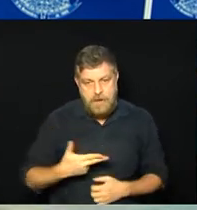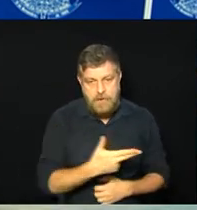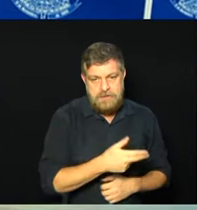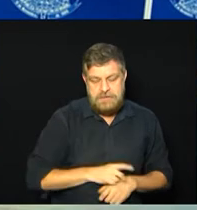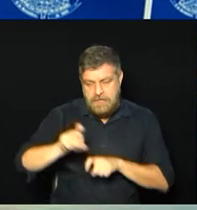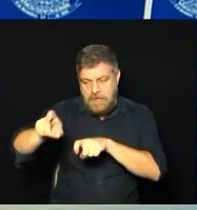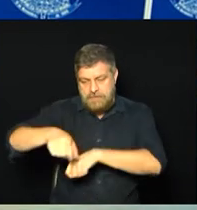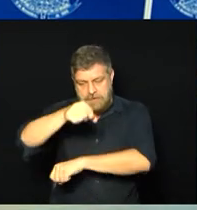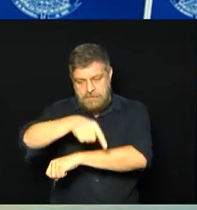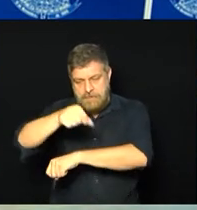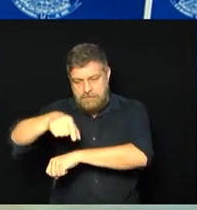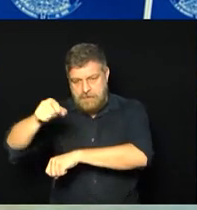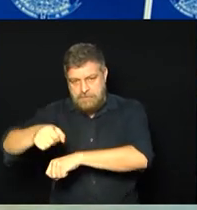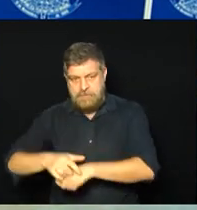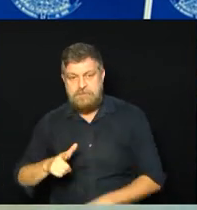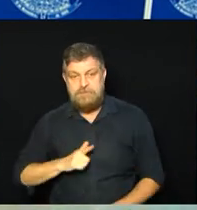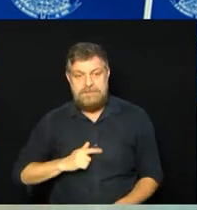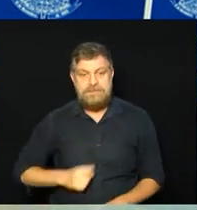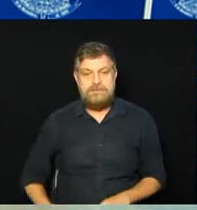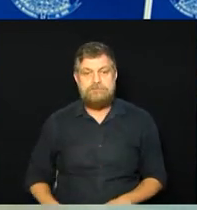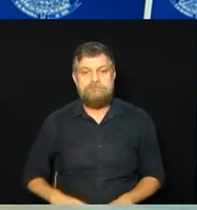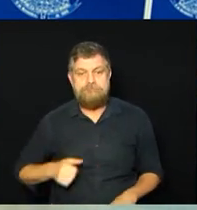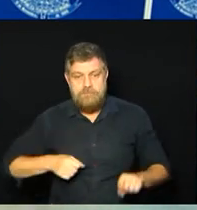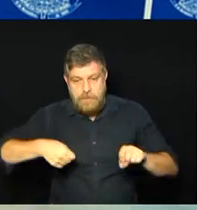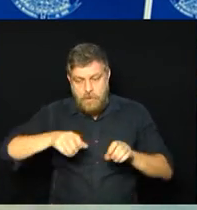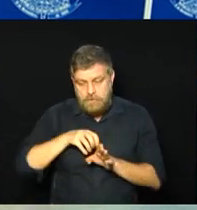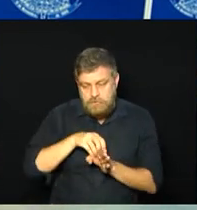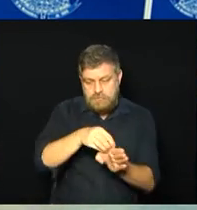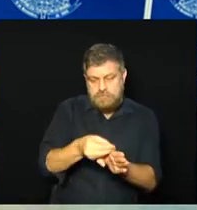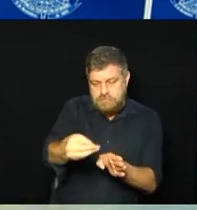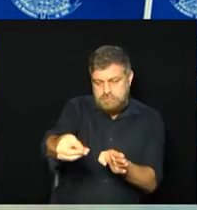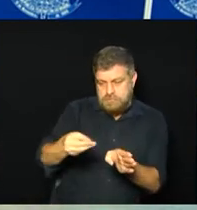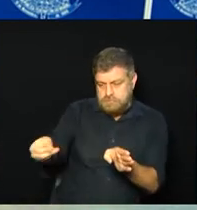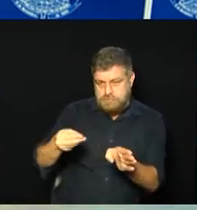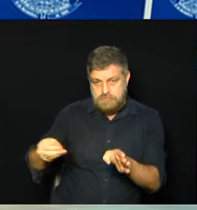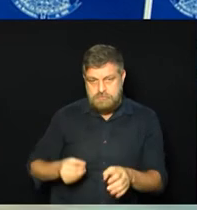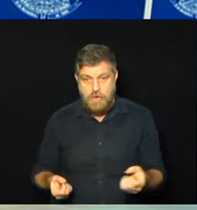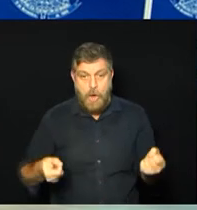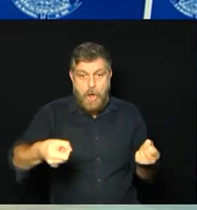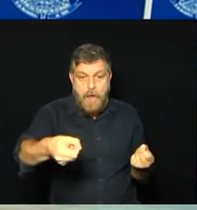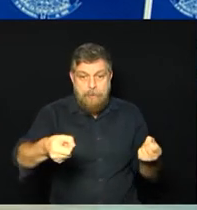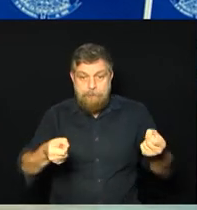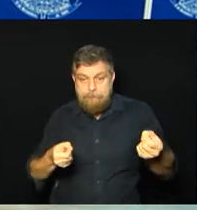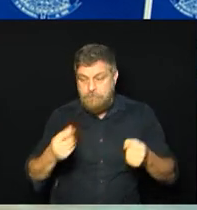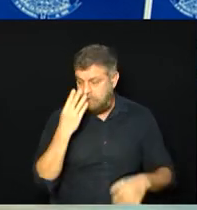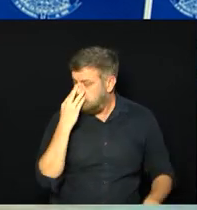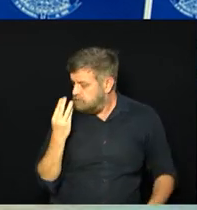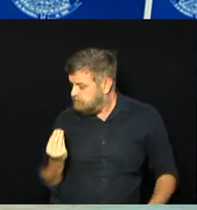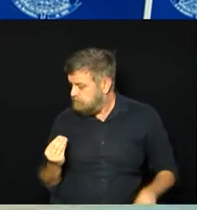jardineiro, marceneiro, motofrentista, motorista de furgão, promotor de